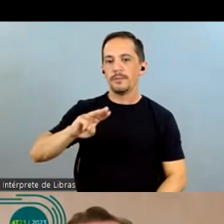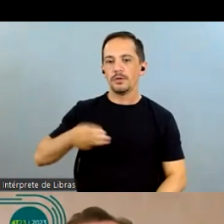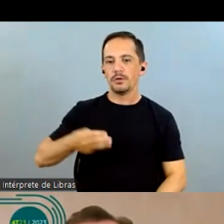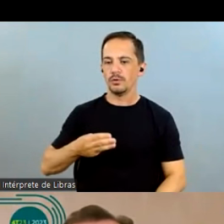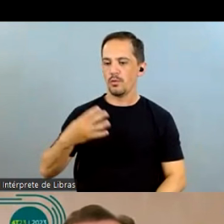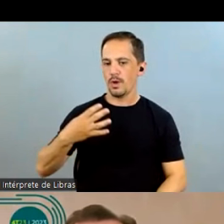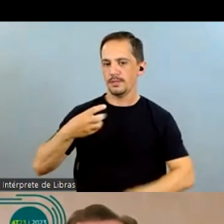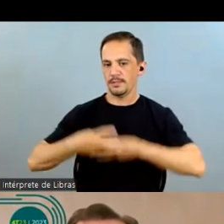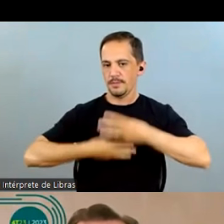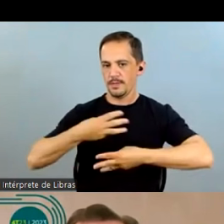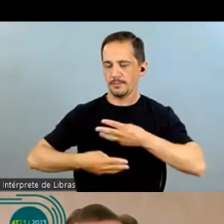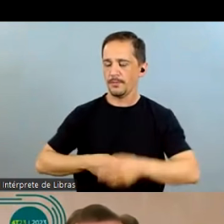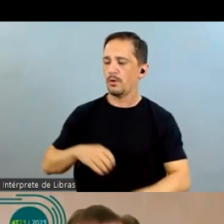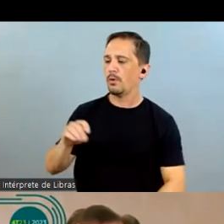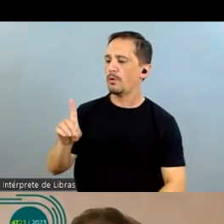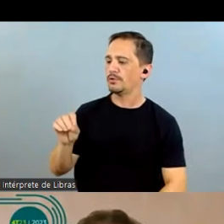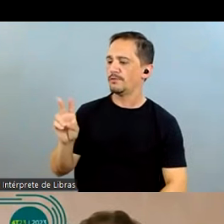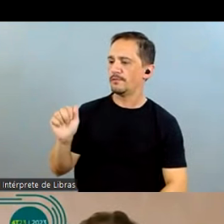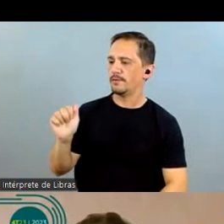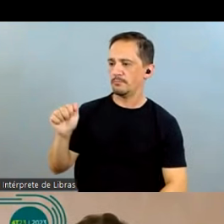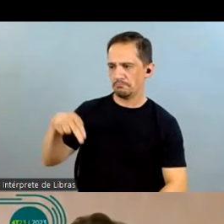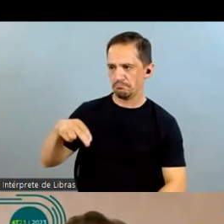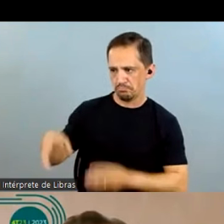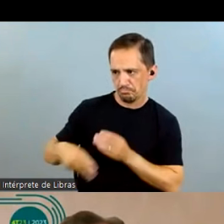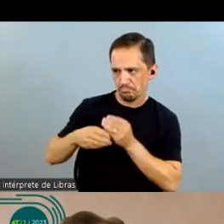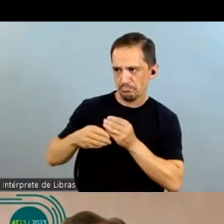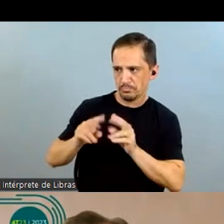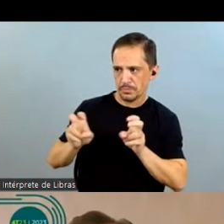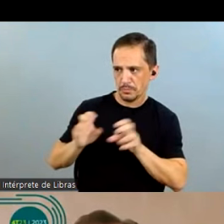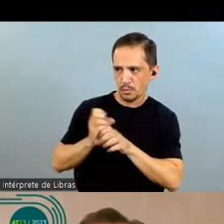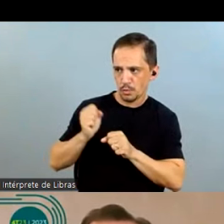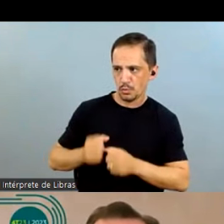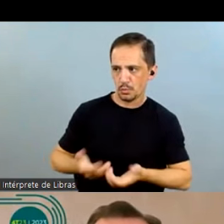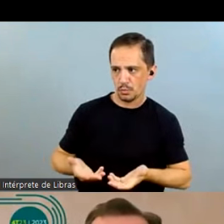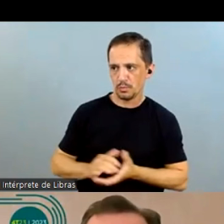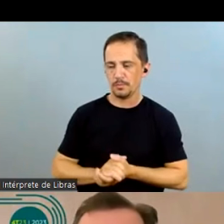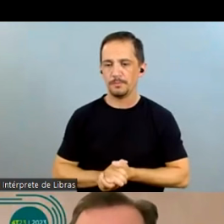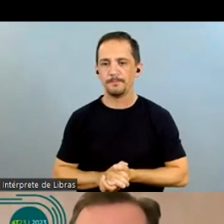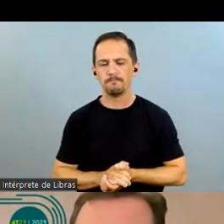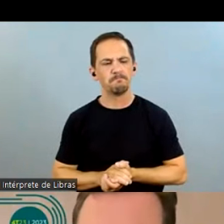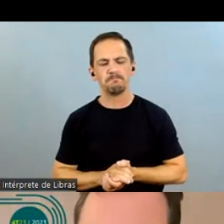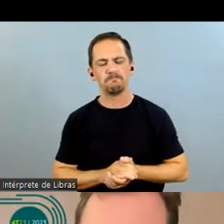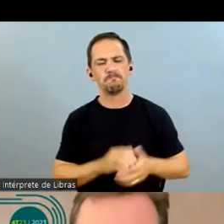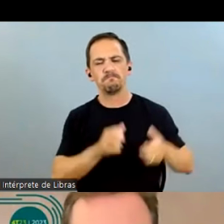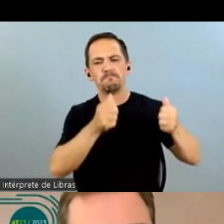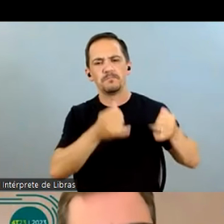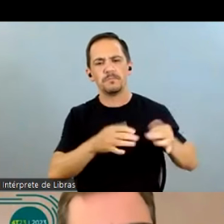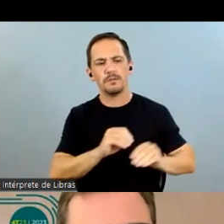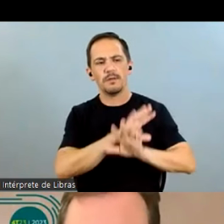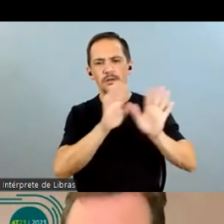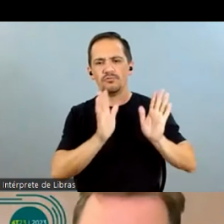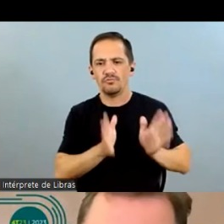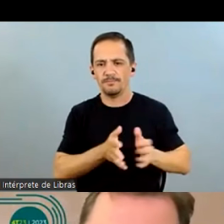quer complementar aqui alguma coisa sobre o lucro é eu acho que você já explicou bem mas o especialmente o